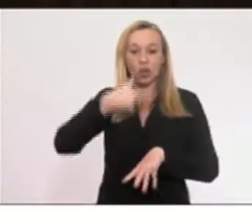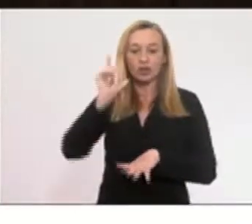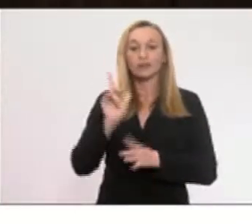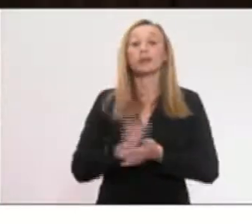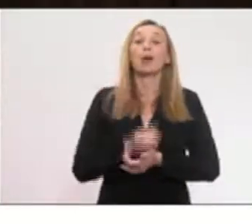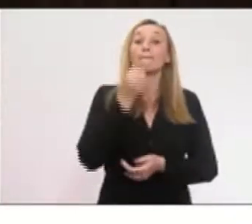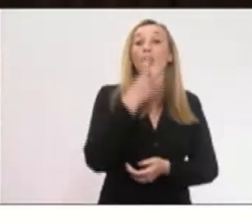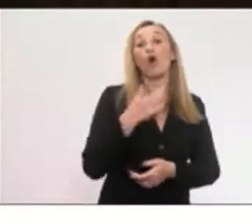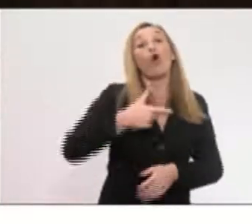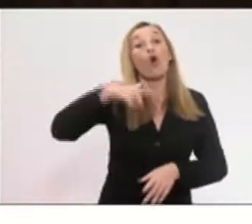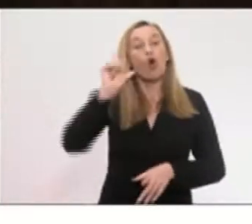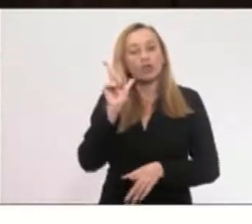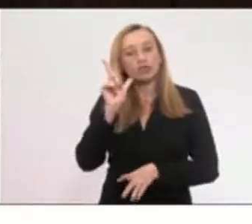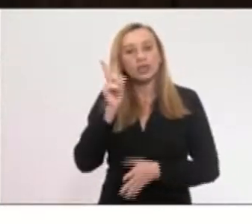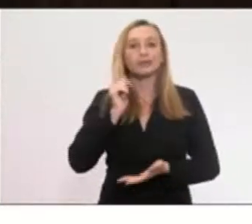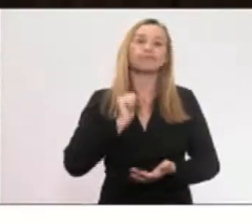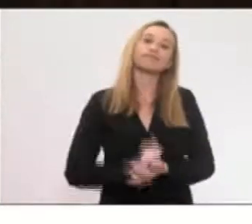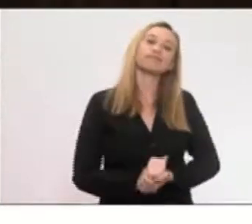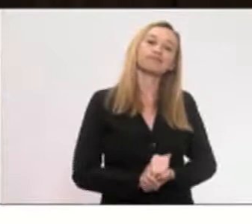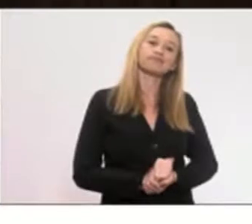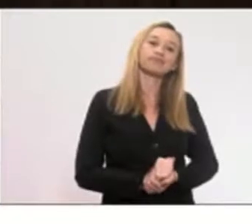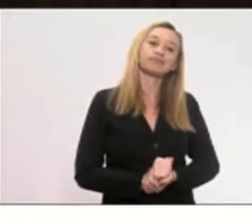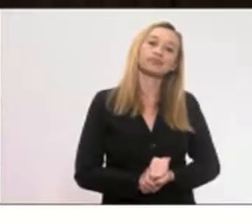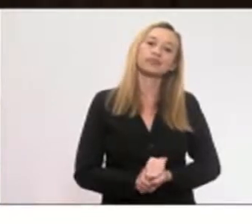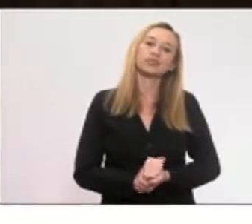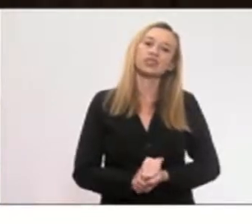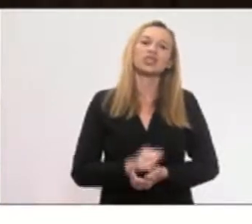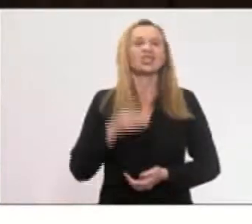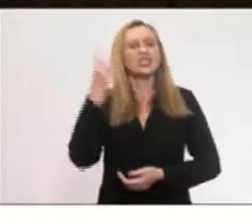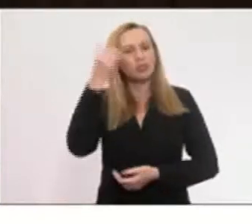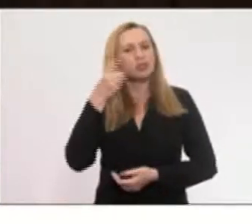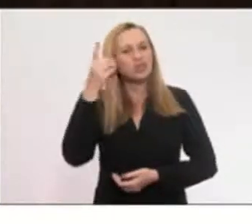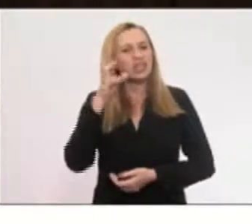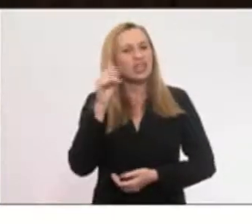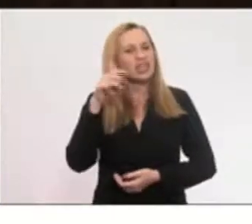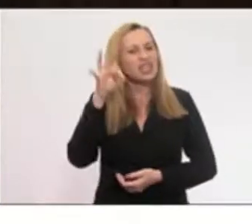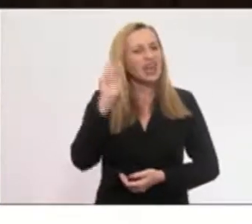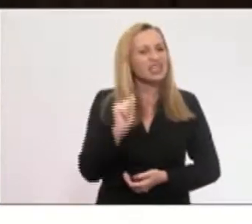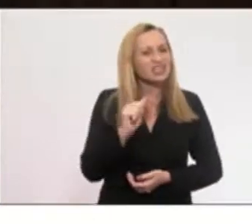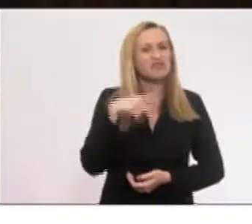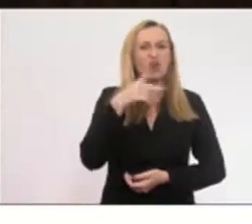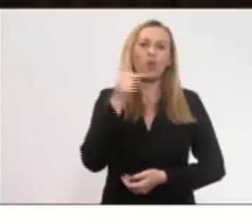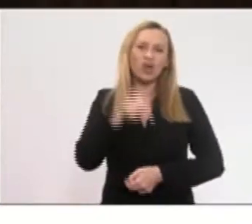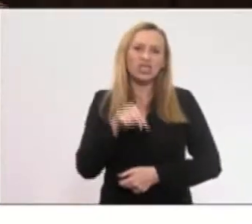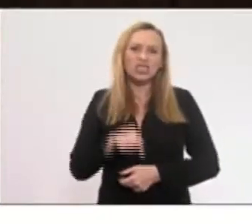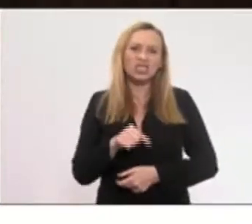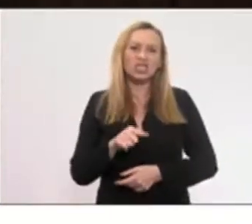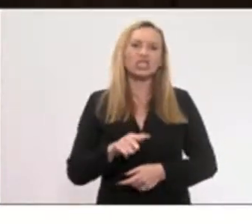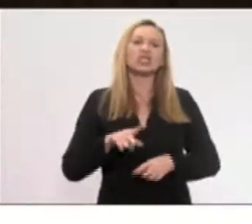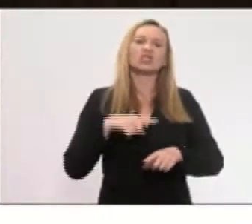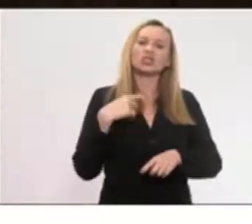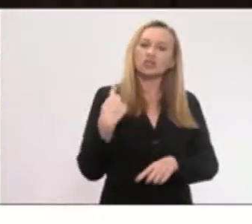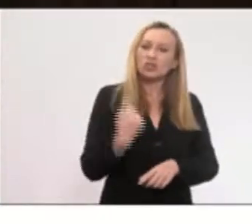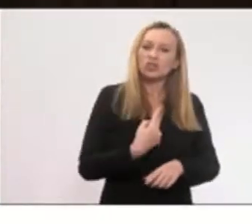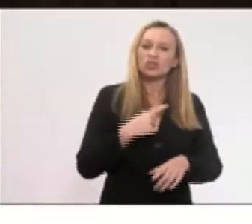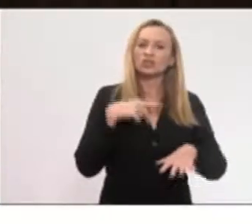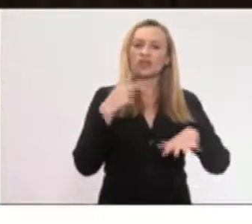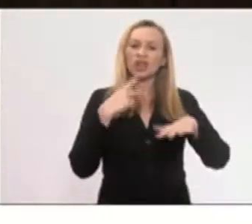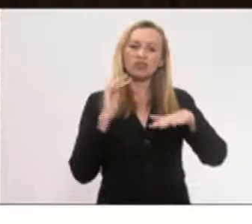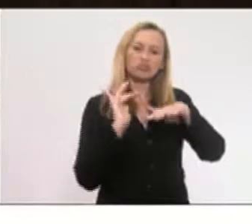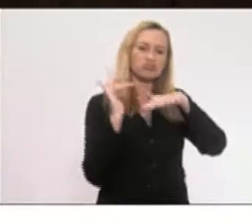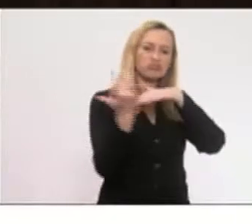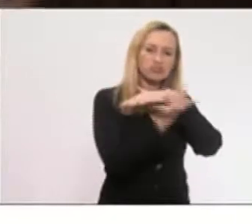Bom, ontem, inclusive, a deputada Renata fez uma menção aqui, nós publicamos nas